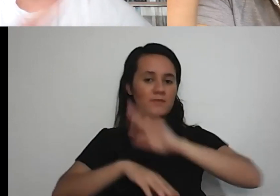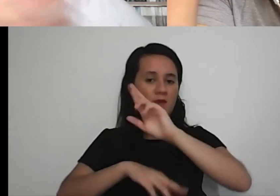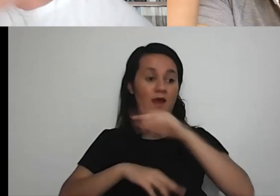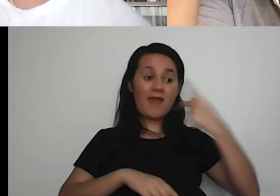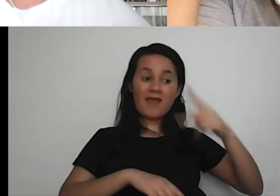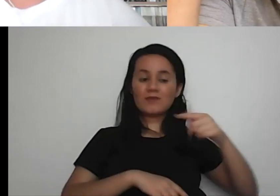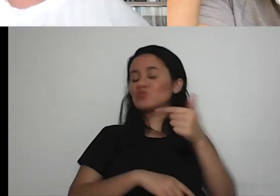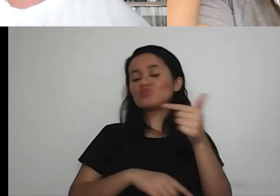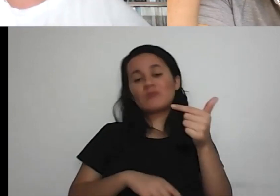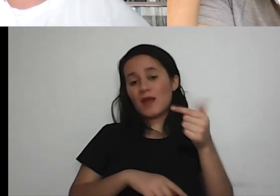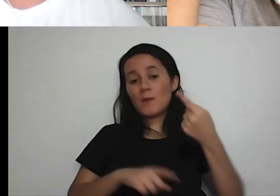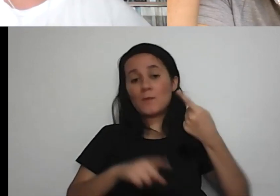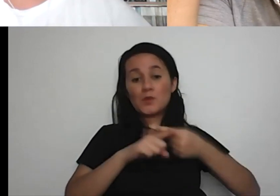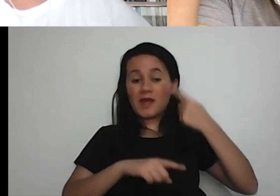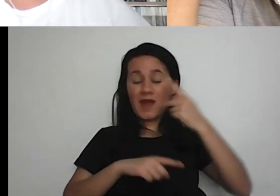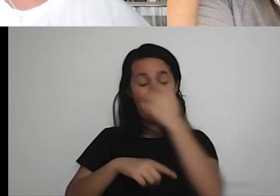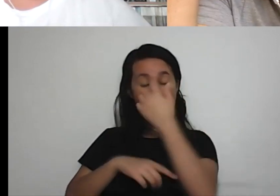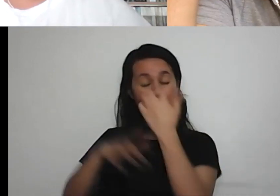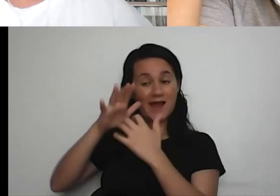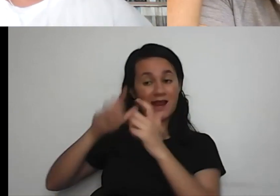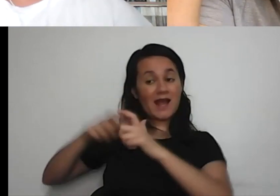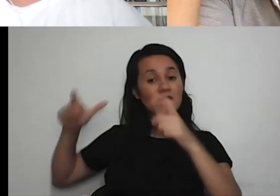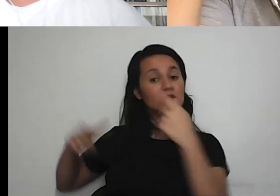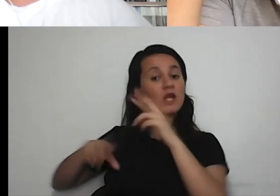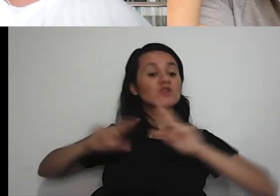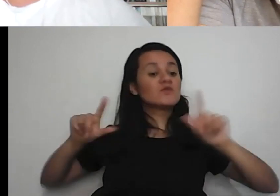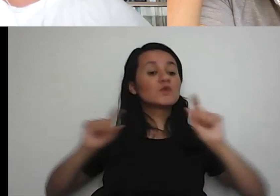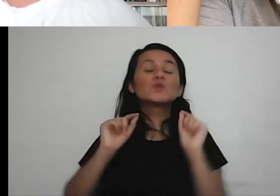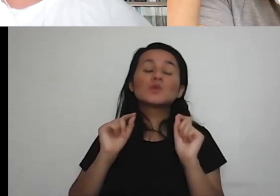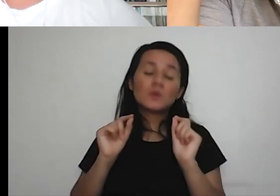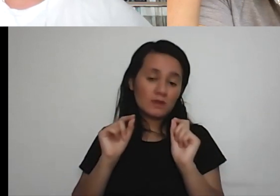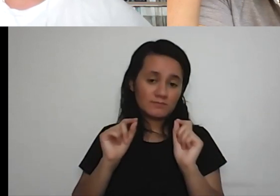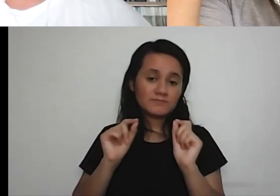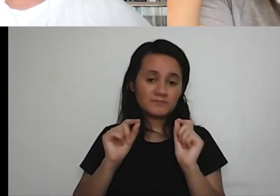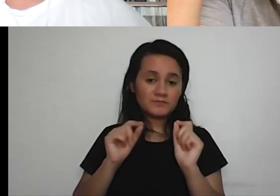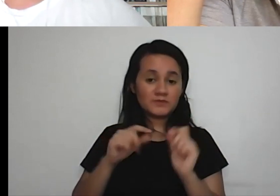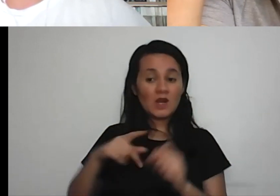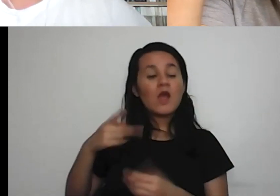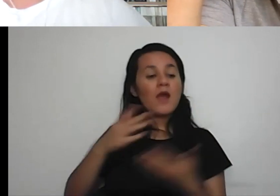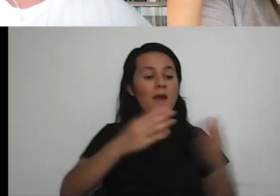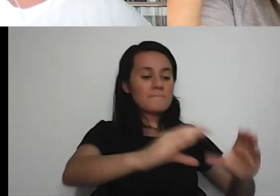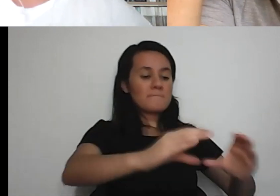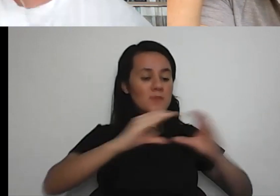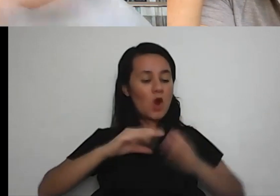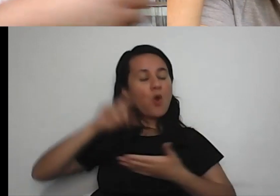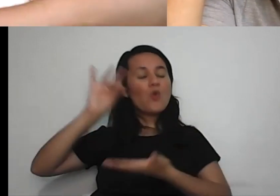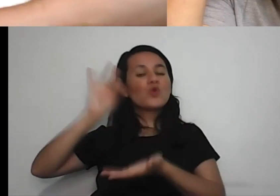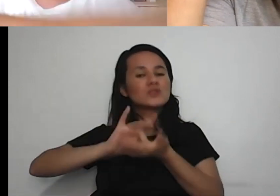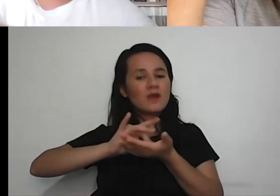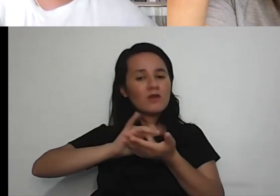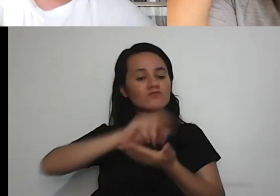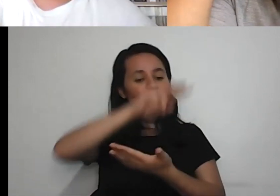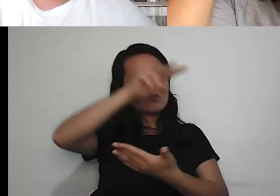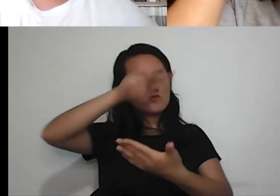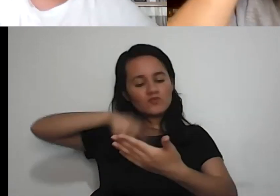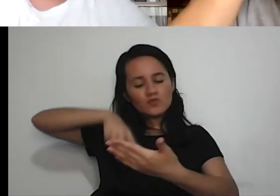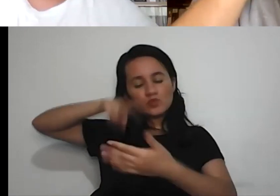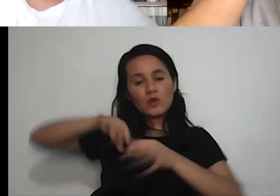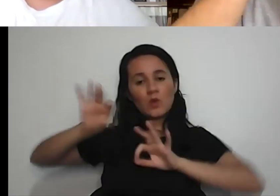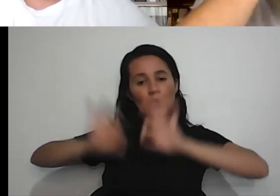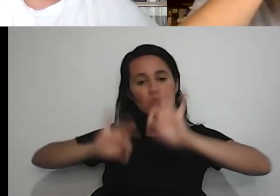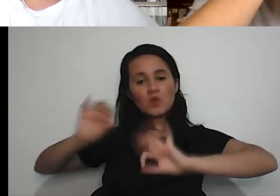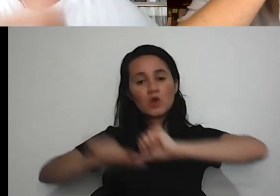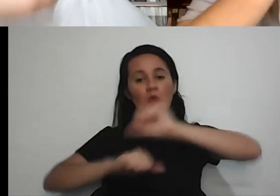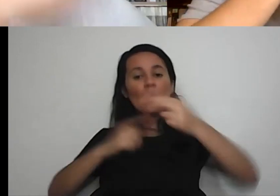grande faz, porque a editora grande, qual que é o diferencial? Ela vai pegar do original até a vida do livro, ela vai